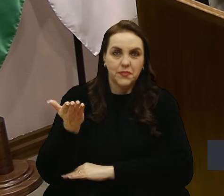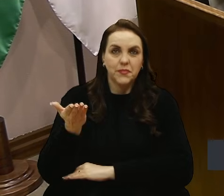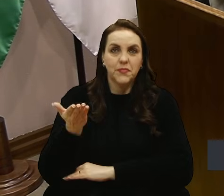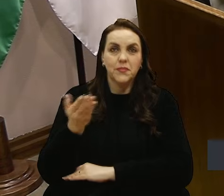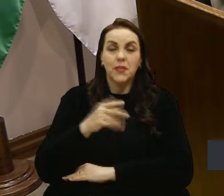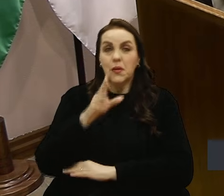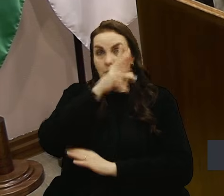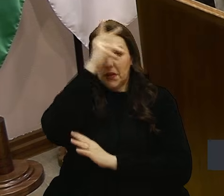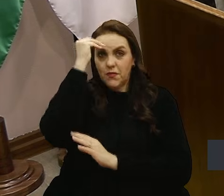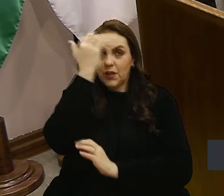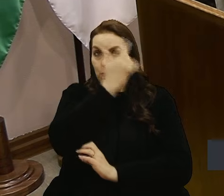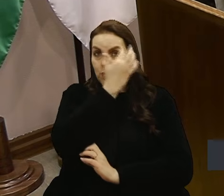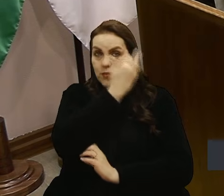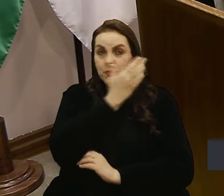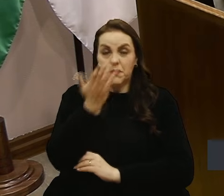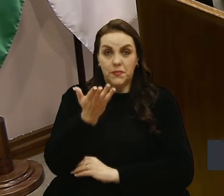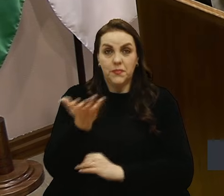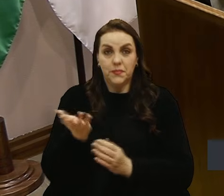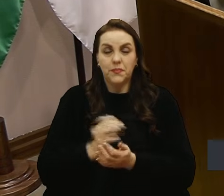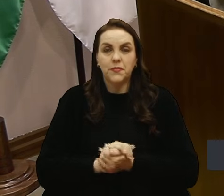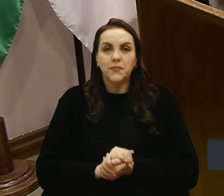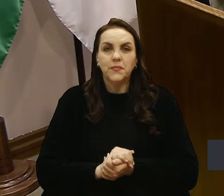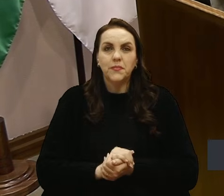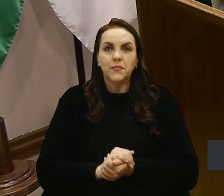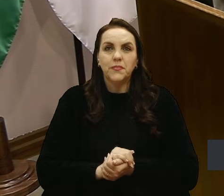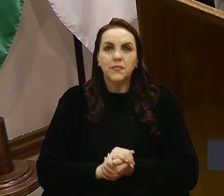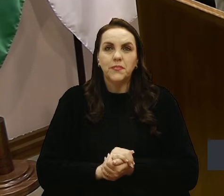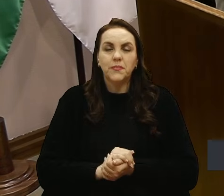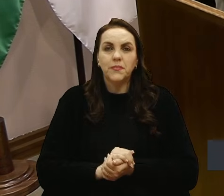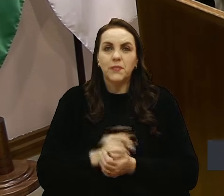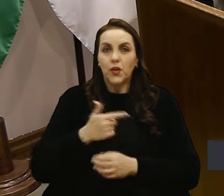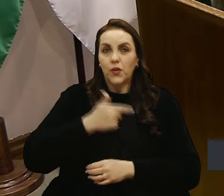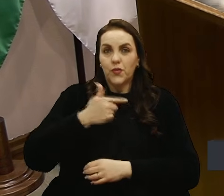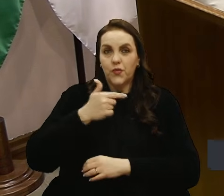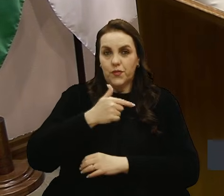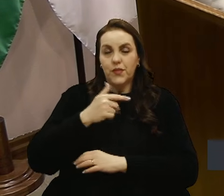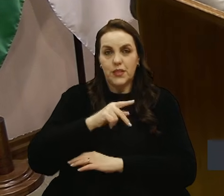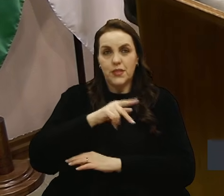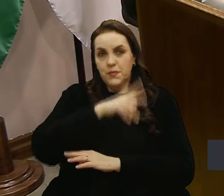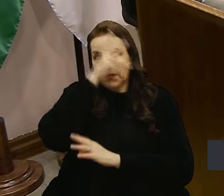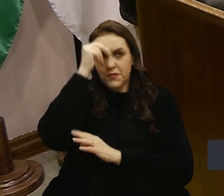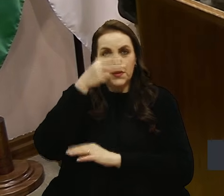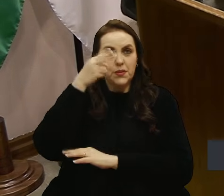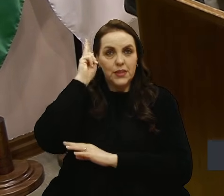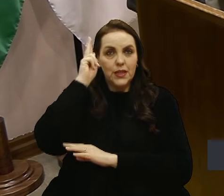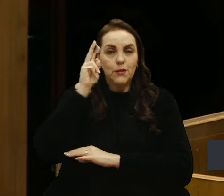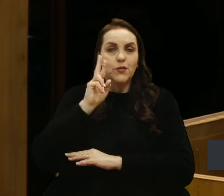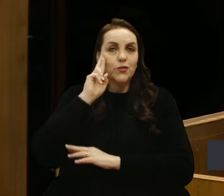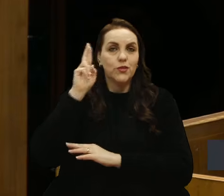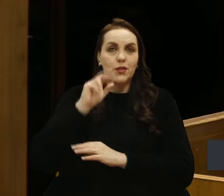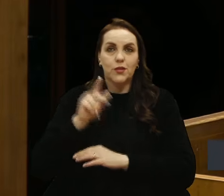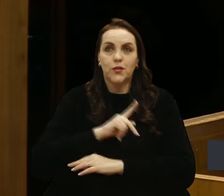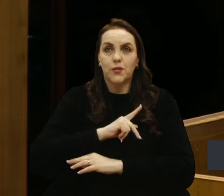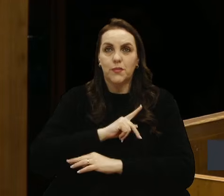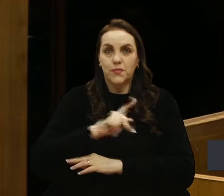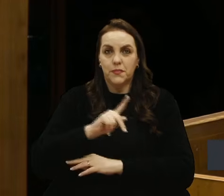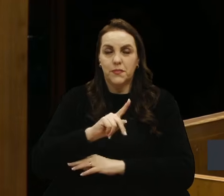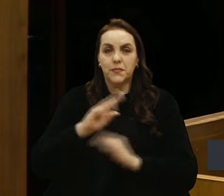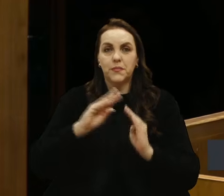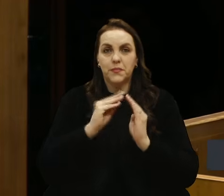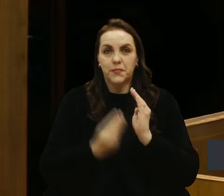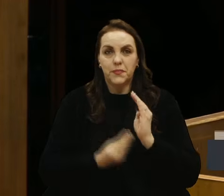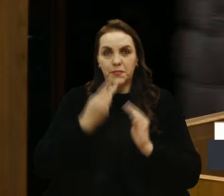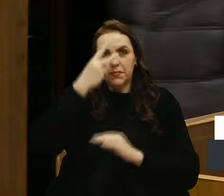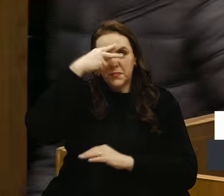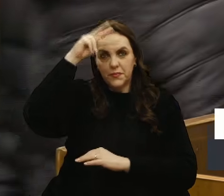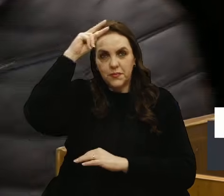nosso prefeito municipal Adilódio Domênico, nosso vice-prefeito Edson Nespolo, diretor-presidente da SAMAI, Edson da